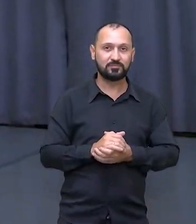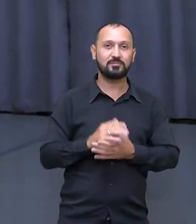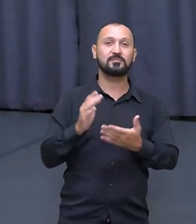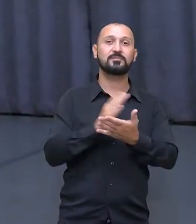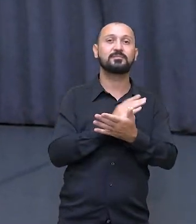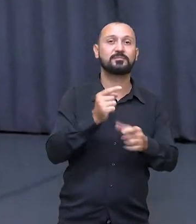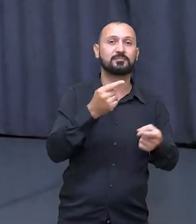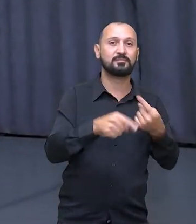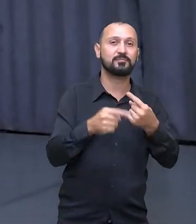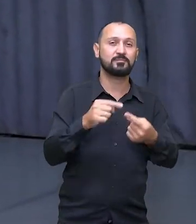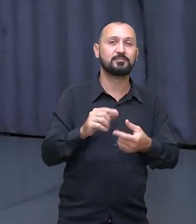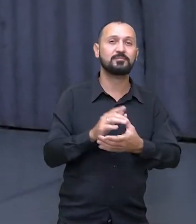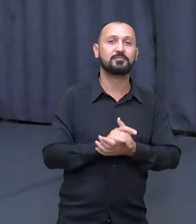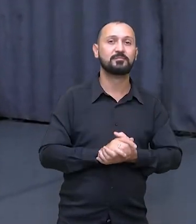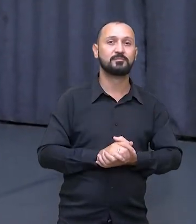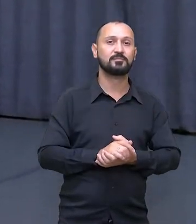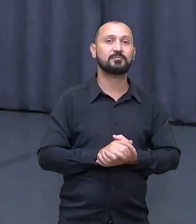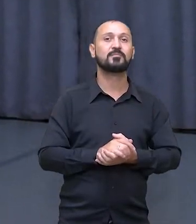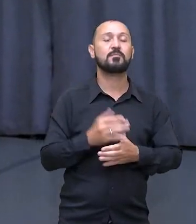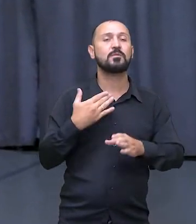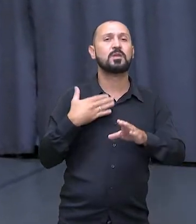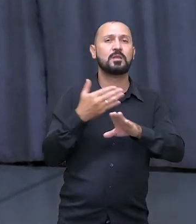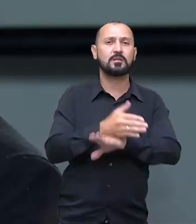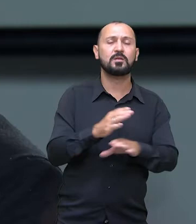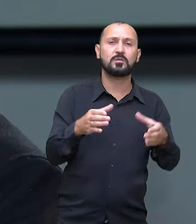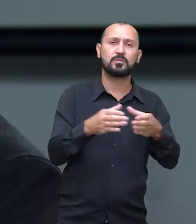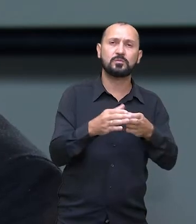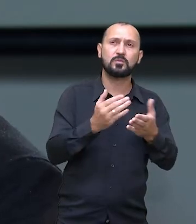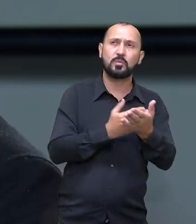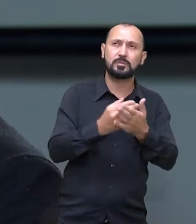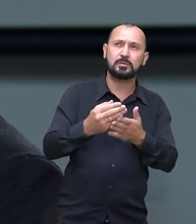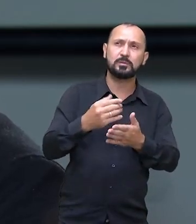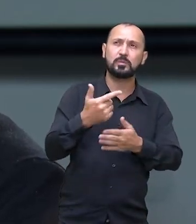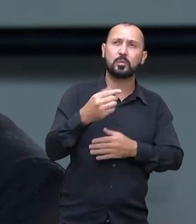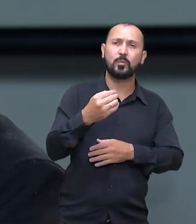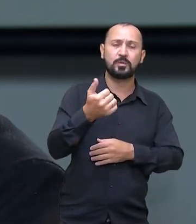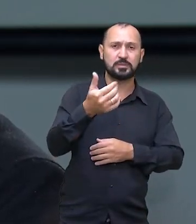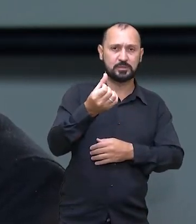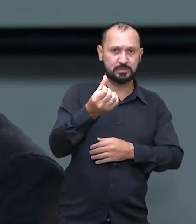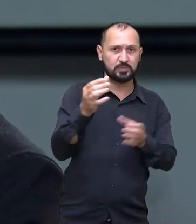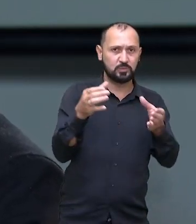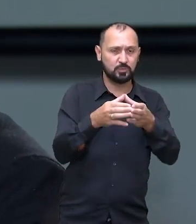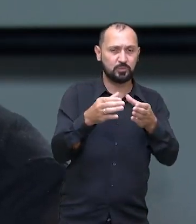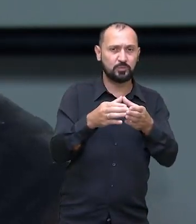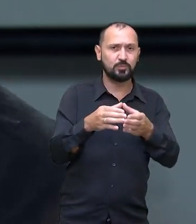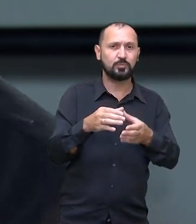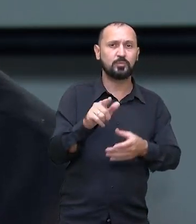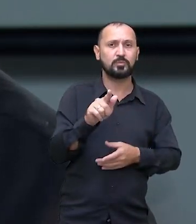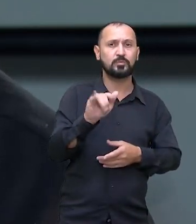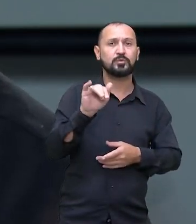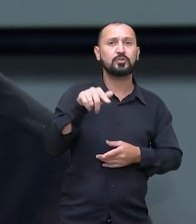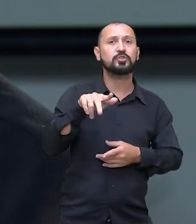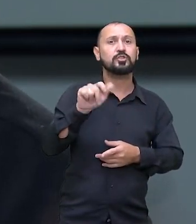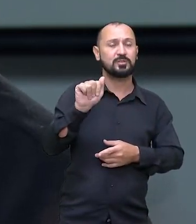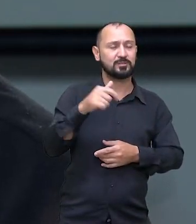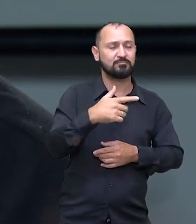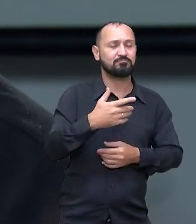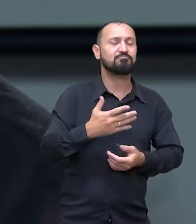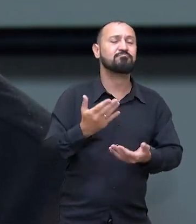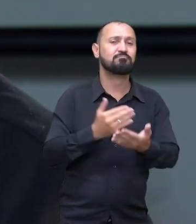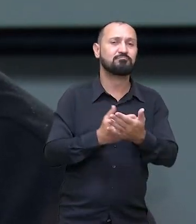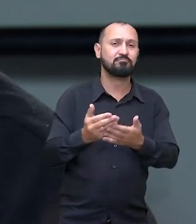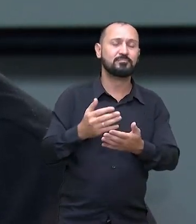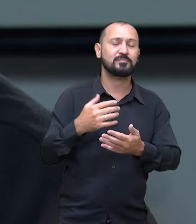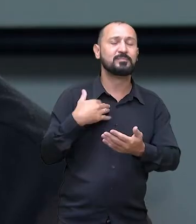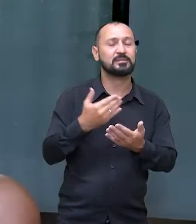que impediu você de fazer algumas coisas, entende? Eu entrei no Ginga já faz desde 2016, né? No Ginga.